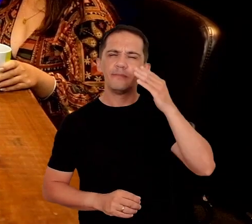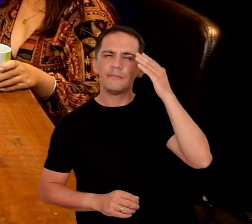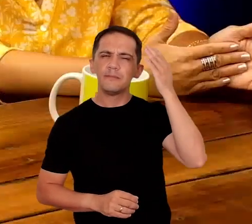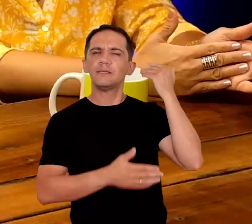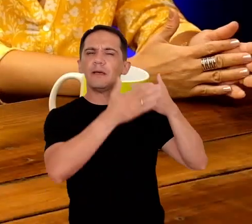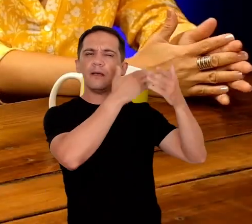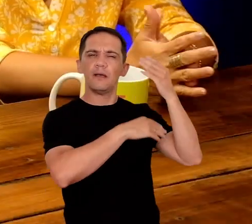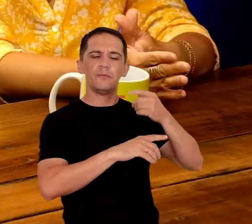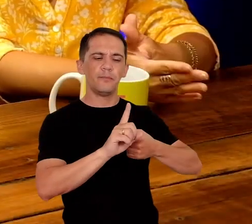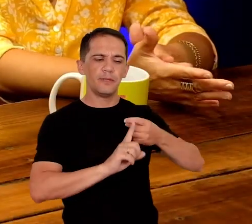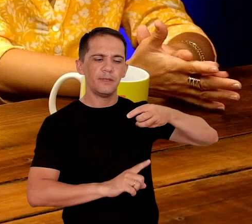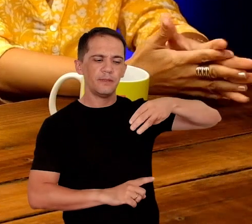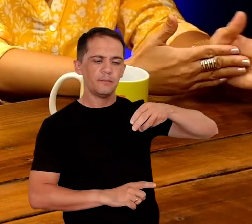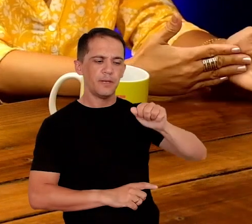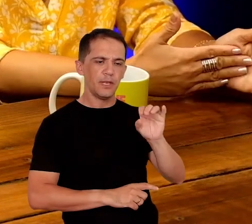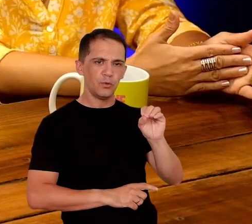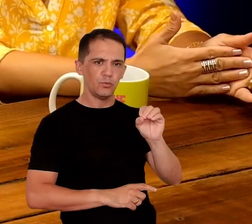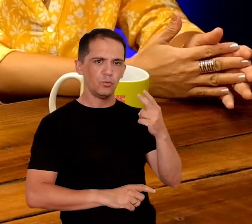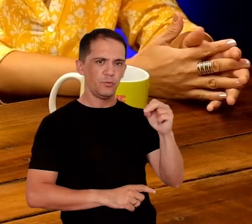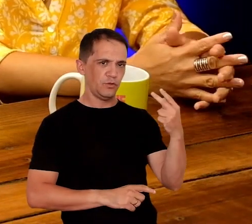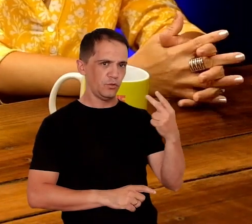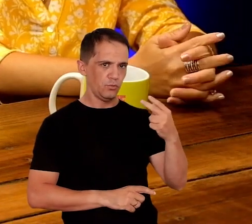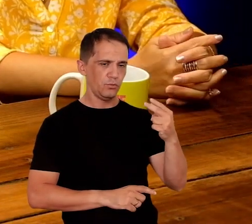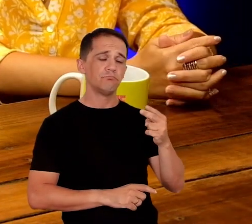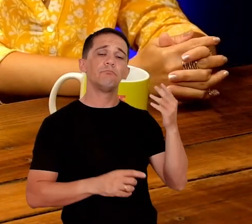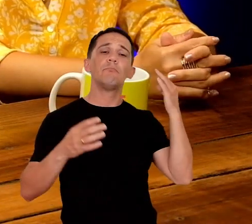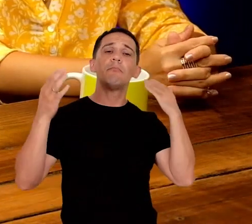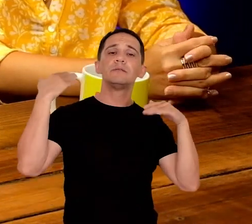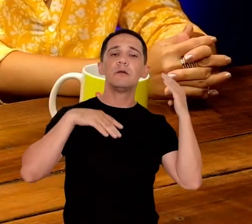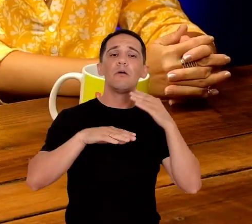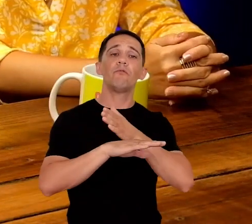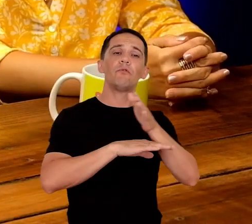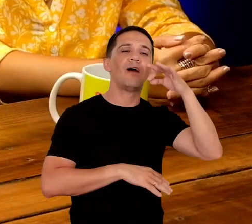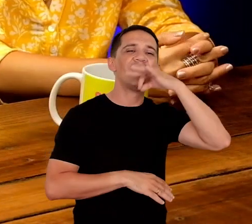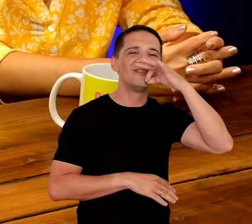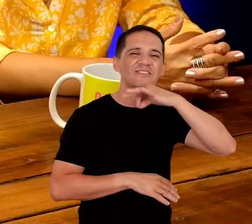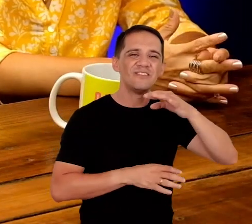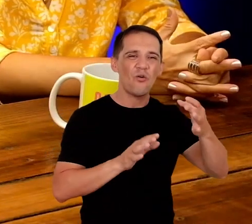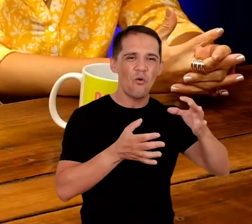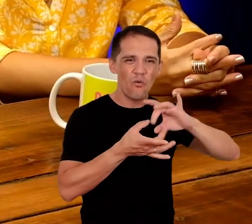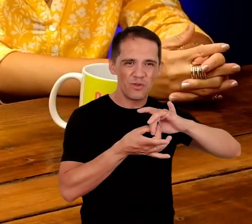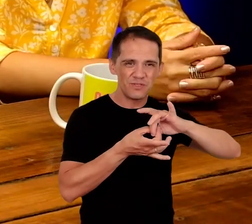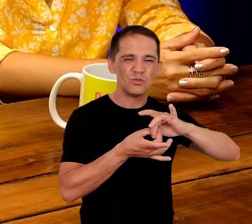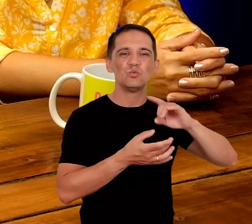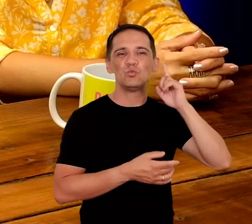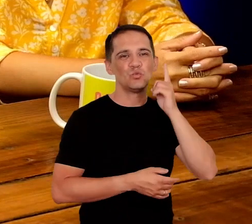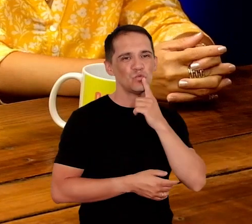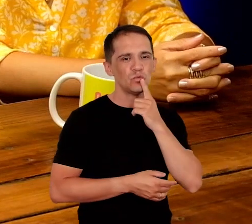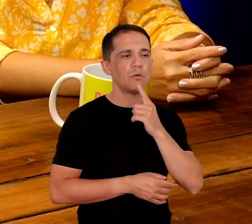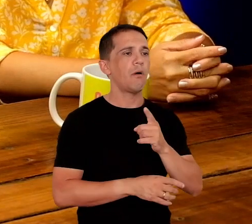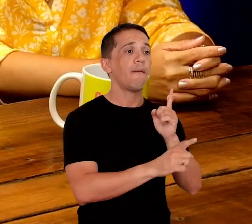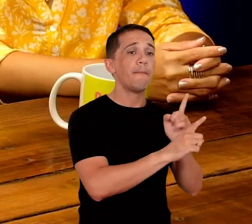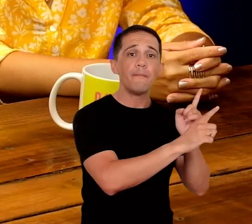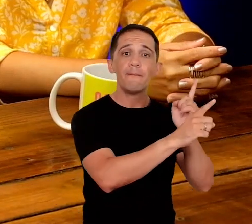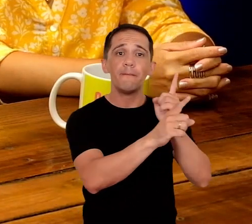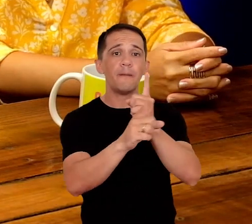na As Olimpíadas? Olimpíada dos Surdos, né? Em maio de 2022 agora, mas fomos passear mesmo lá.